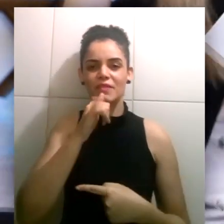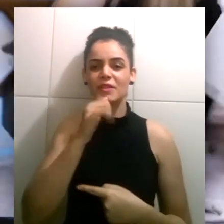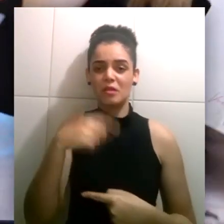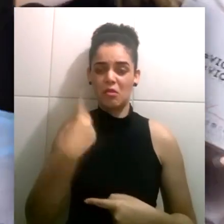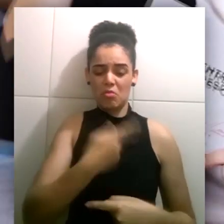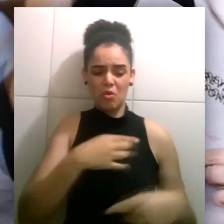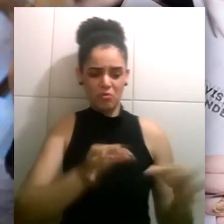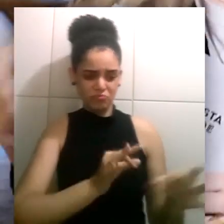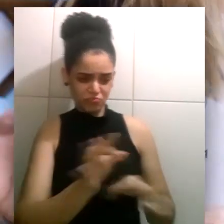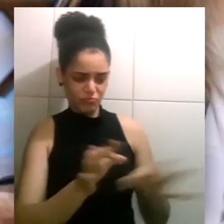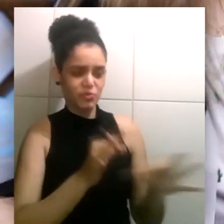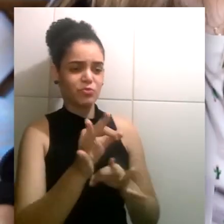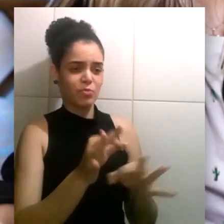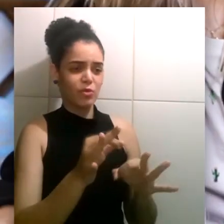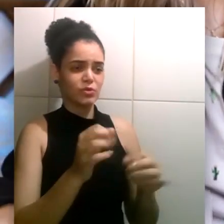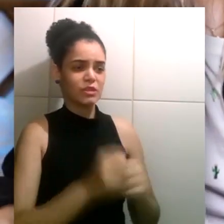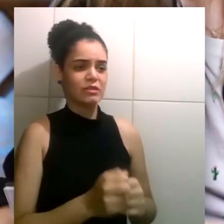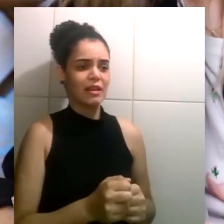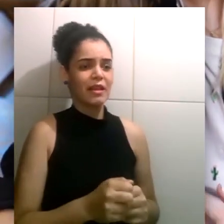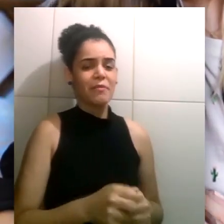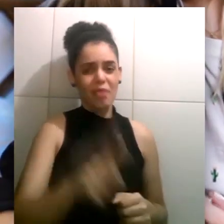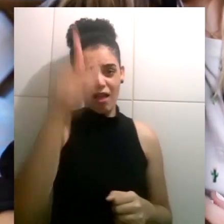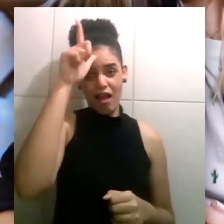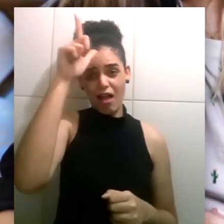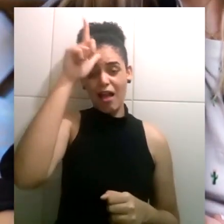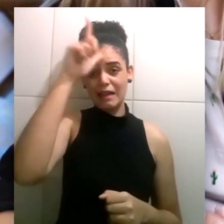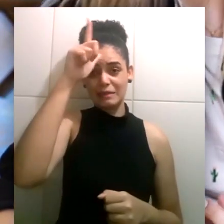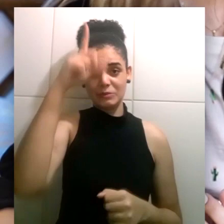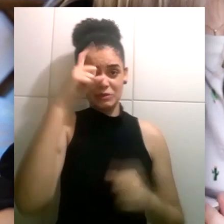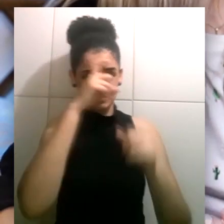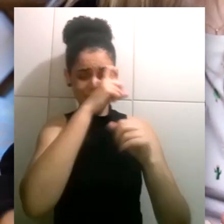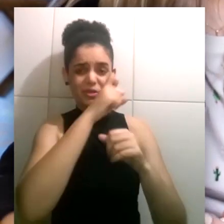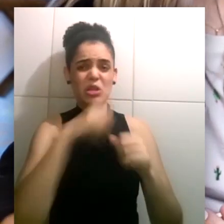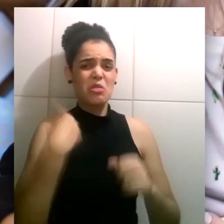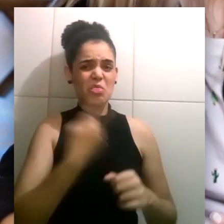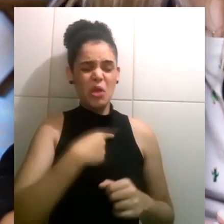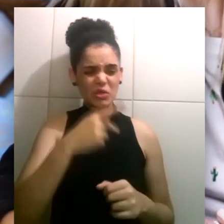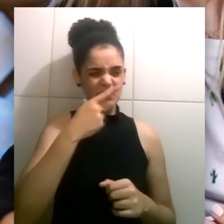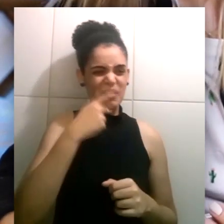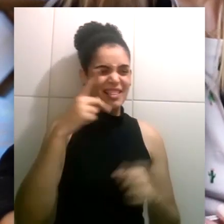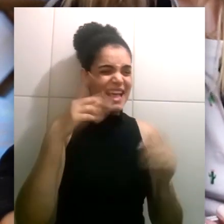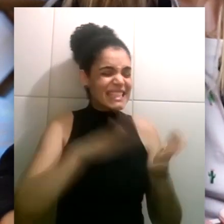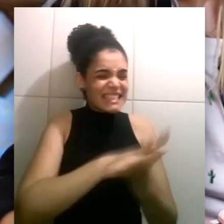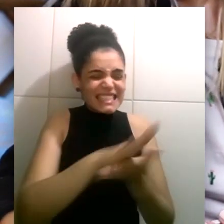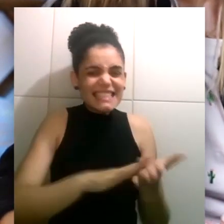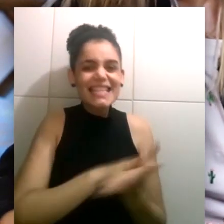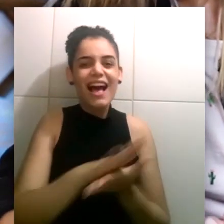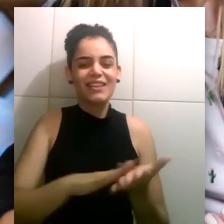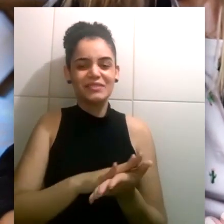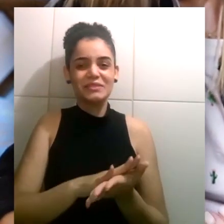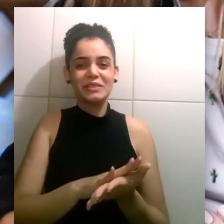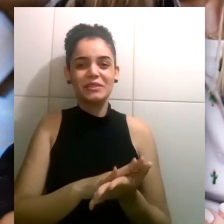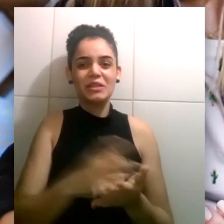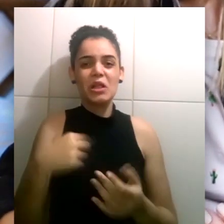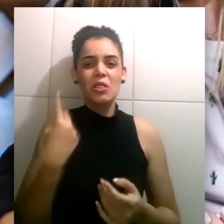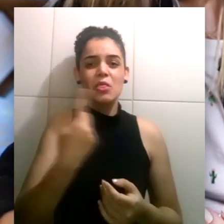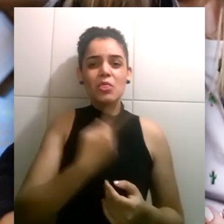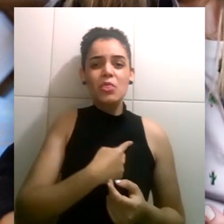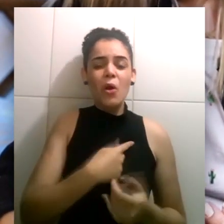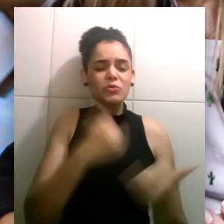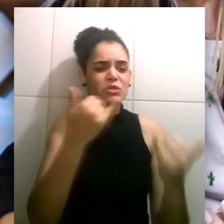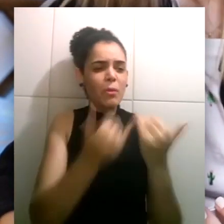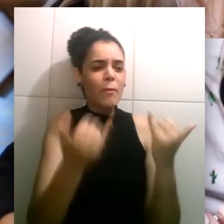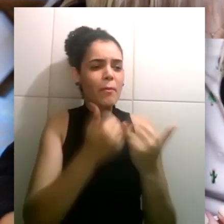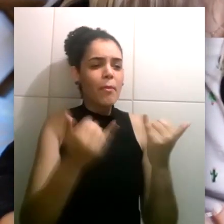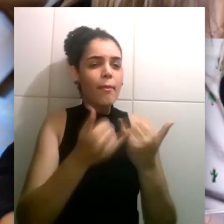gente brasileiro ir fazer um projeto de gravação em alemão. A gente não fala nada de alemão ou japonês. Você vai ter que imitar